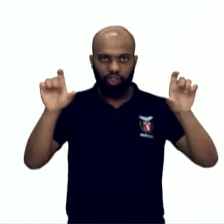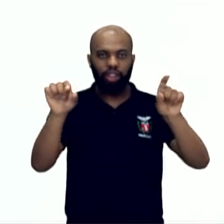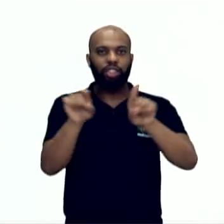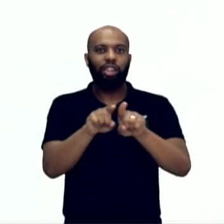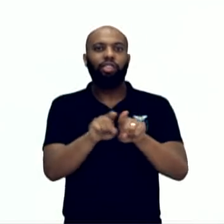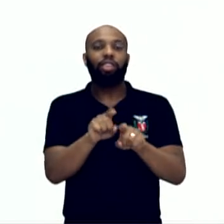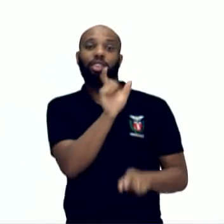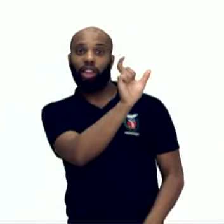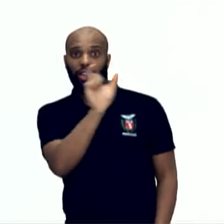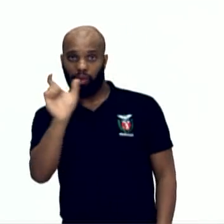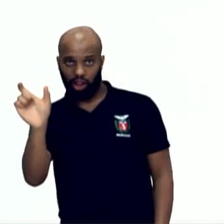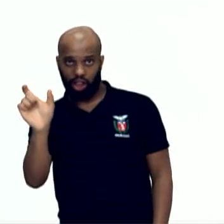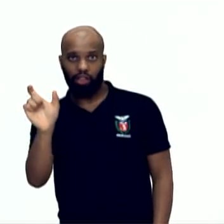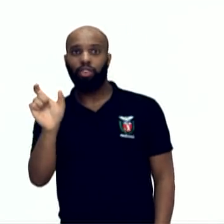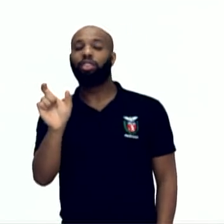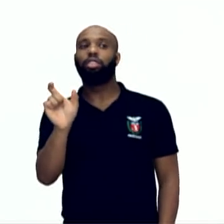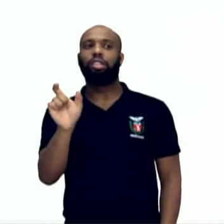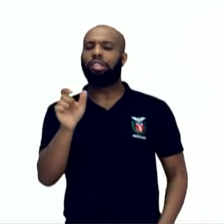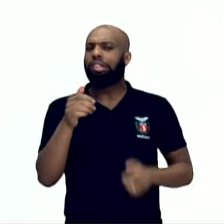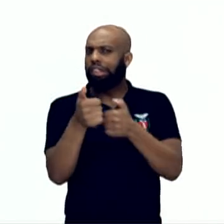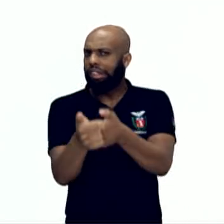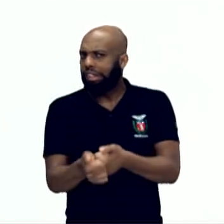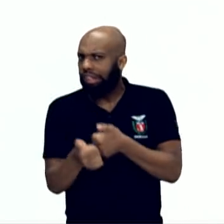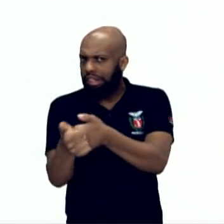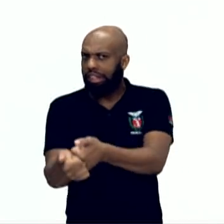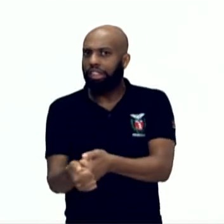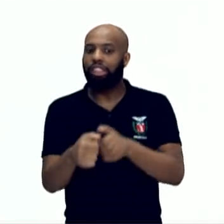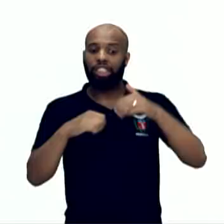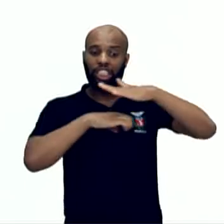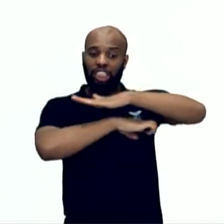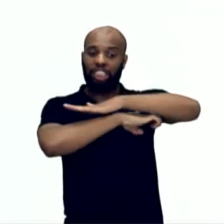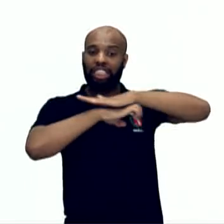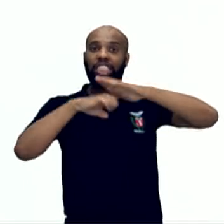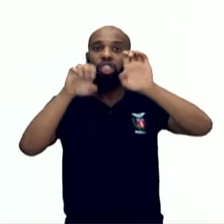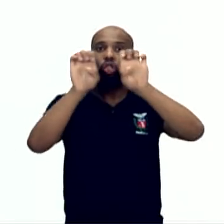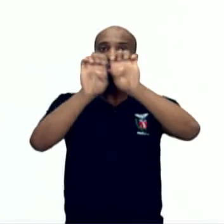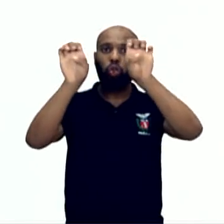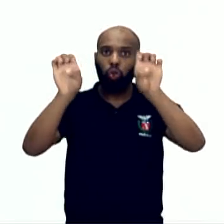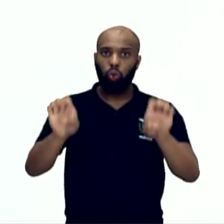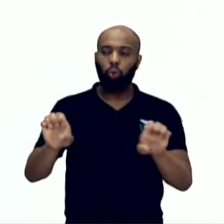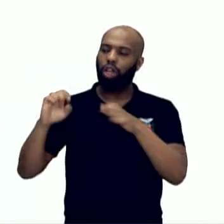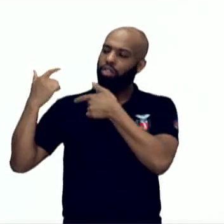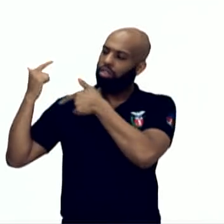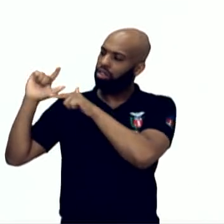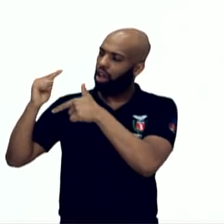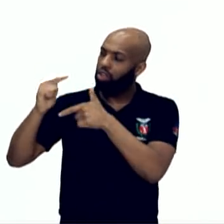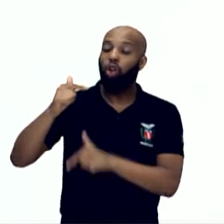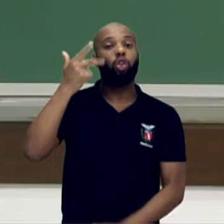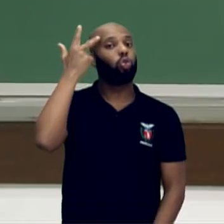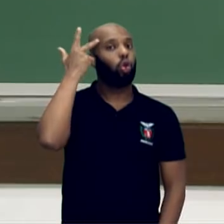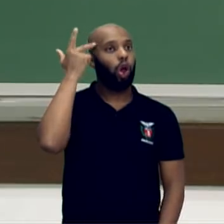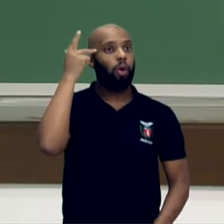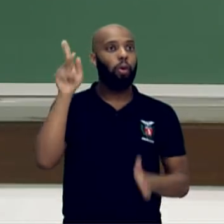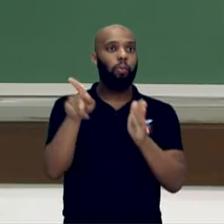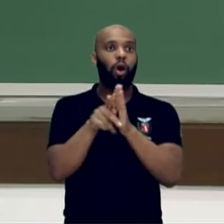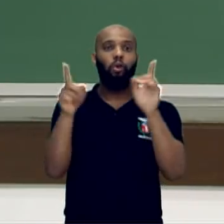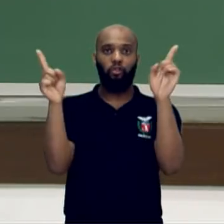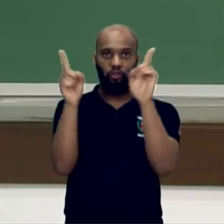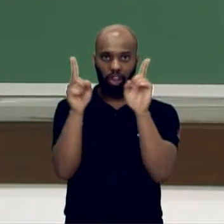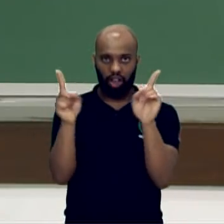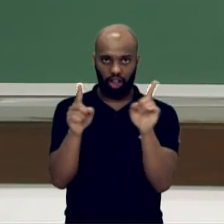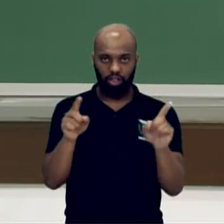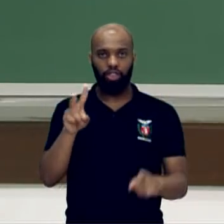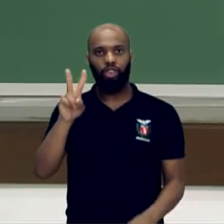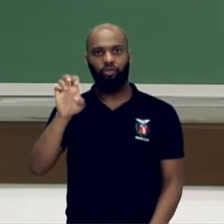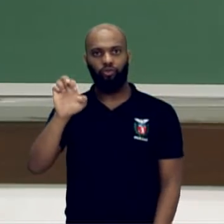das palavras não segue a estrutura tradicional do verso e da estrofe. Isso já vai ficar claro para vocês